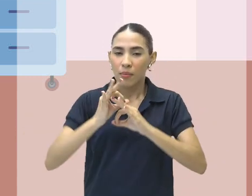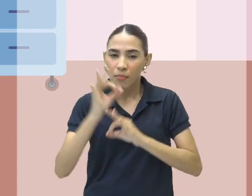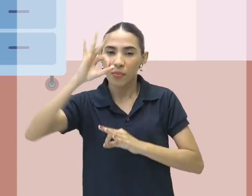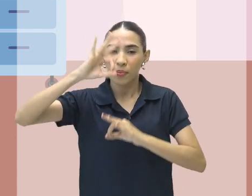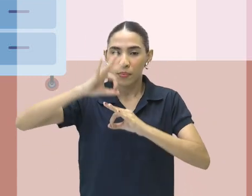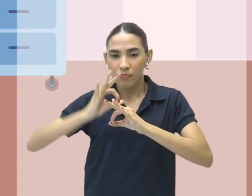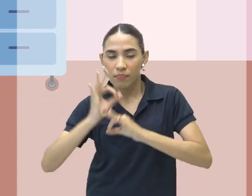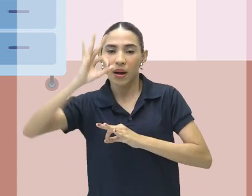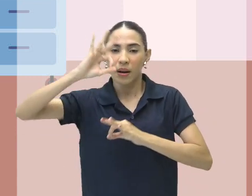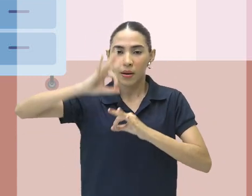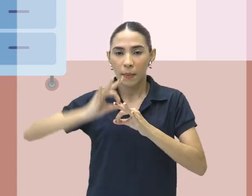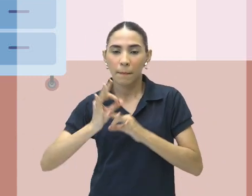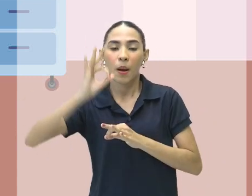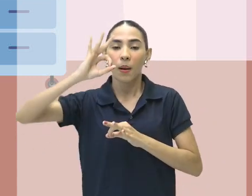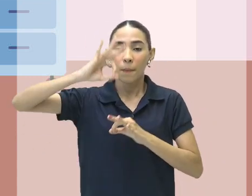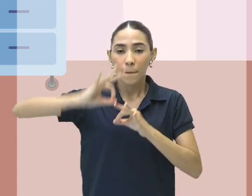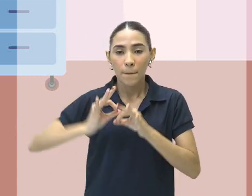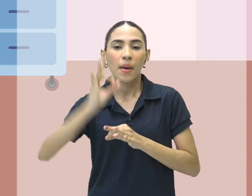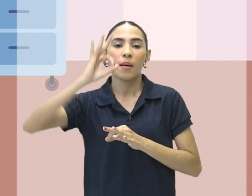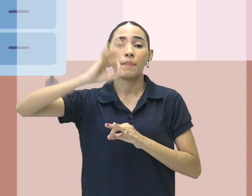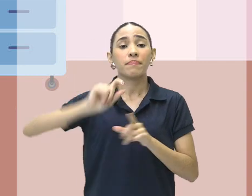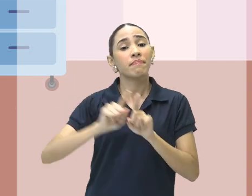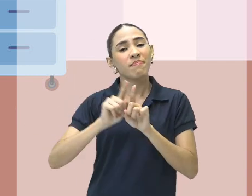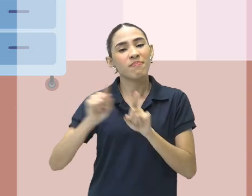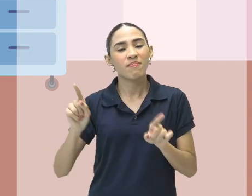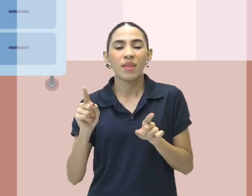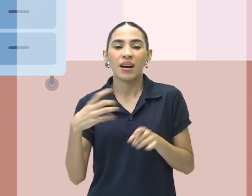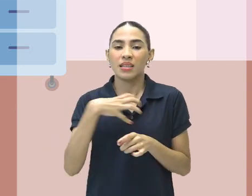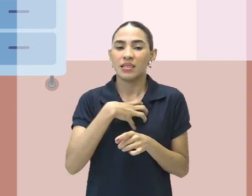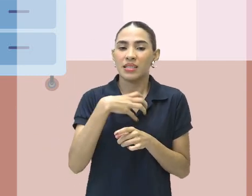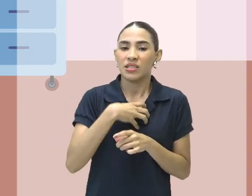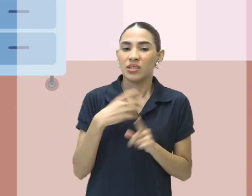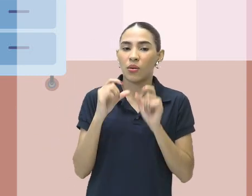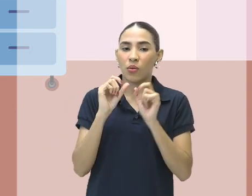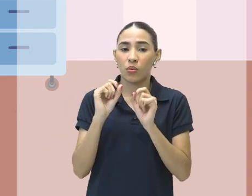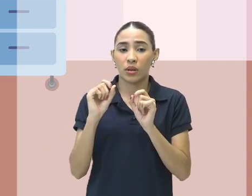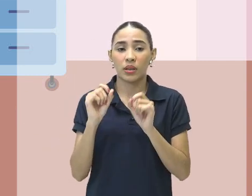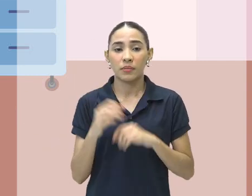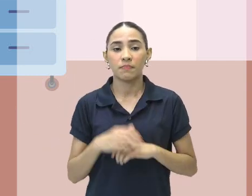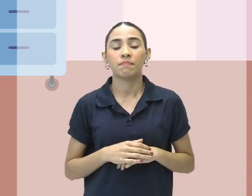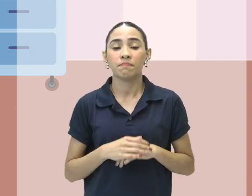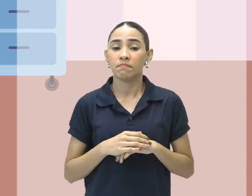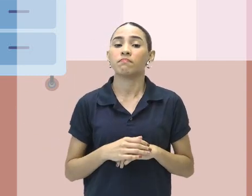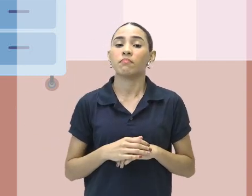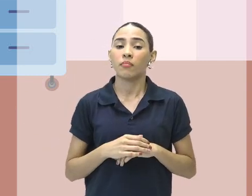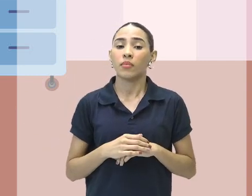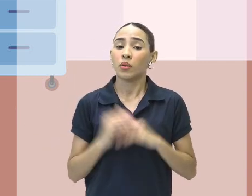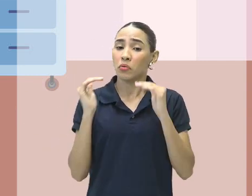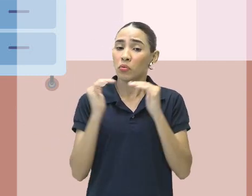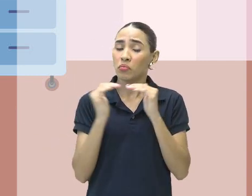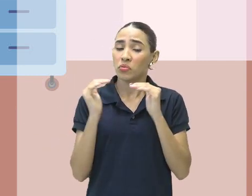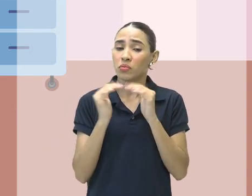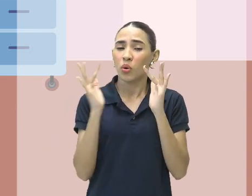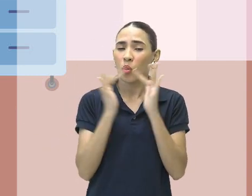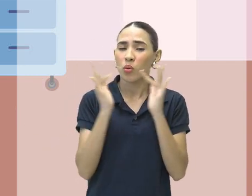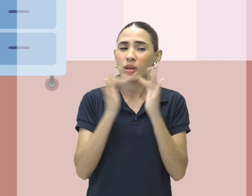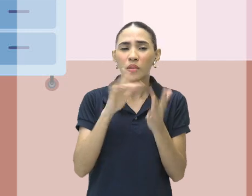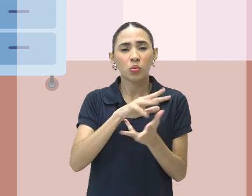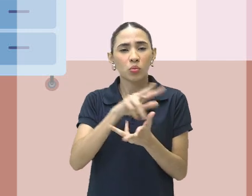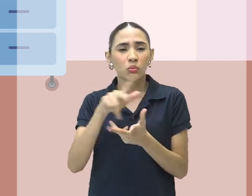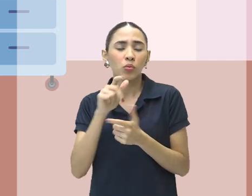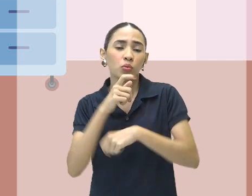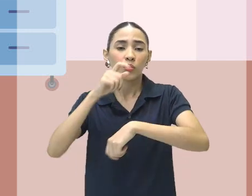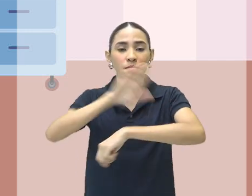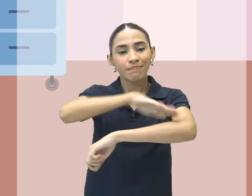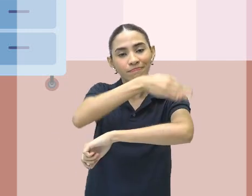nossa máquina aqui que vocês estão vendo, mas se encontrava em harmonia com o mundo. Ela passava, então, o